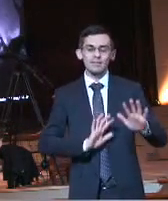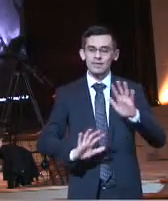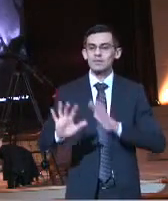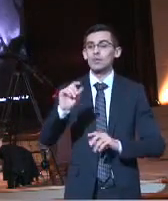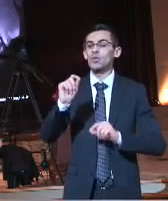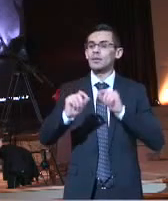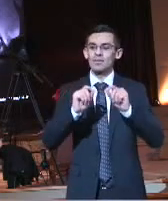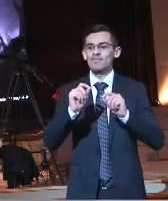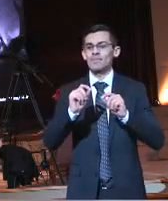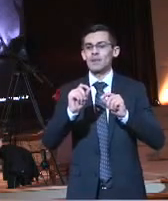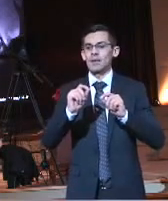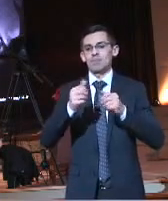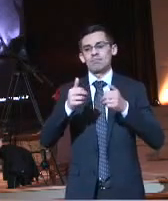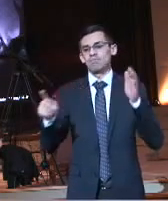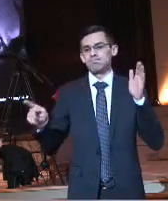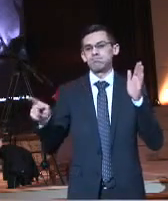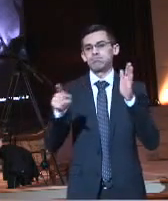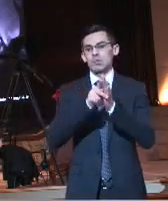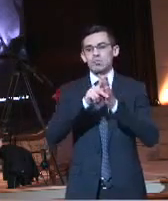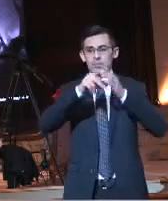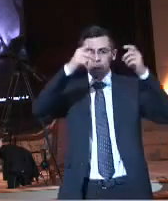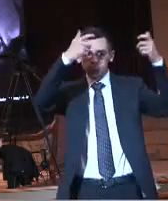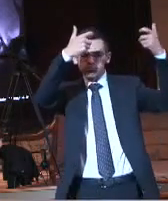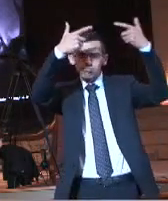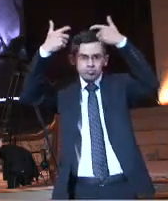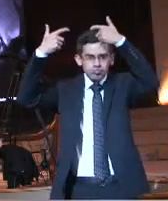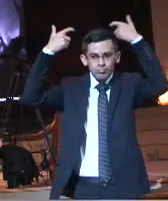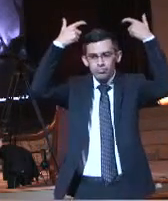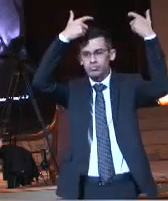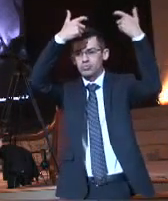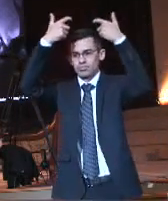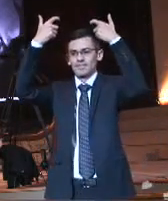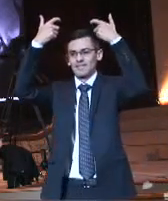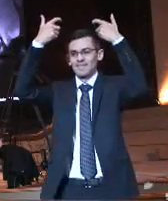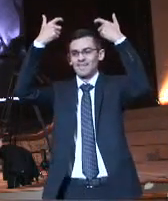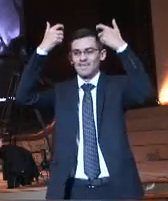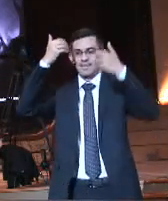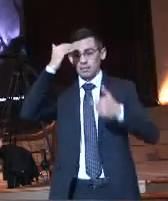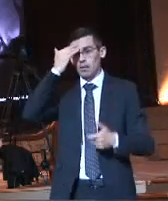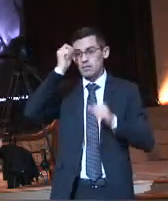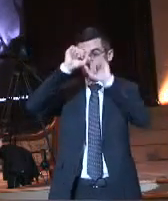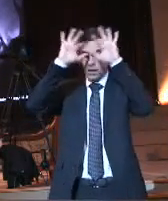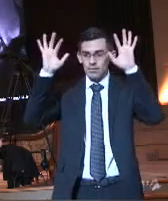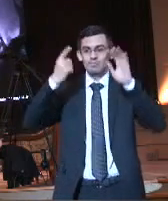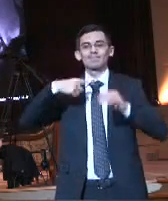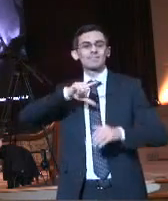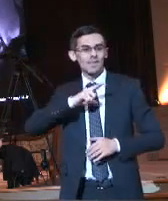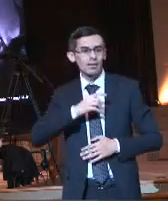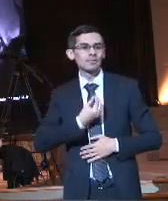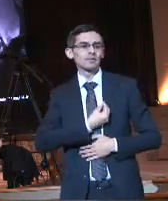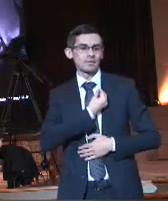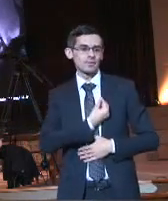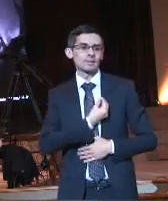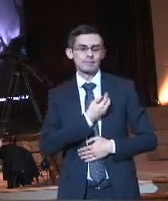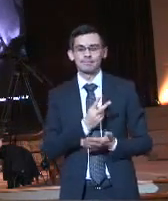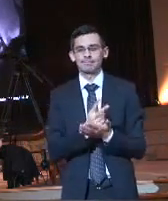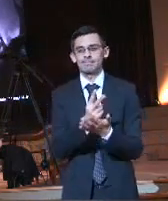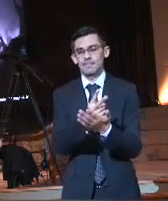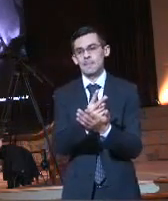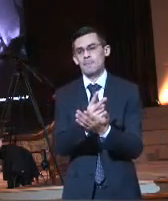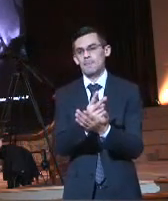uma dinâmica da batalha espiritual que estamos enfrentando em nossas vidas.